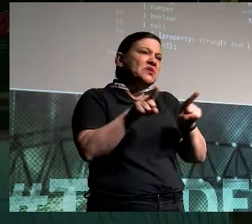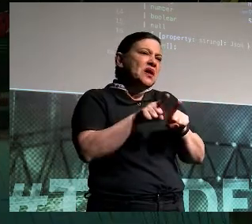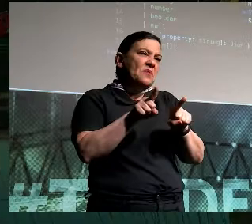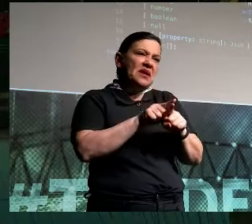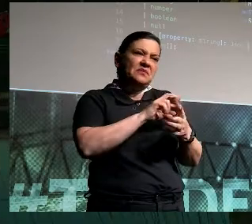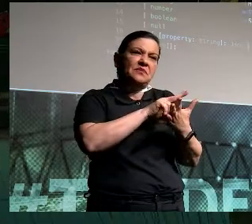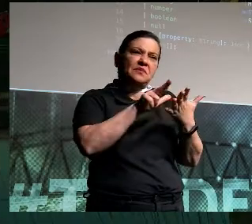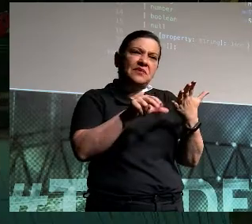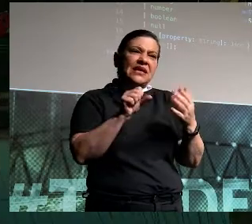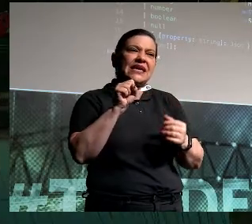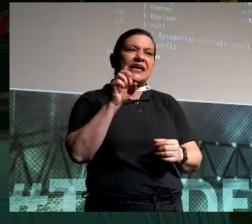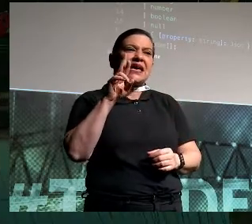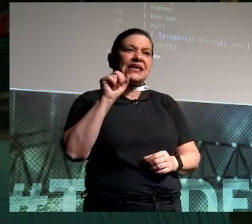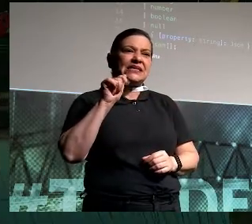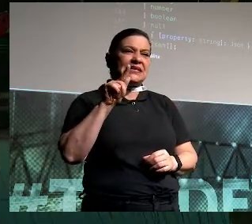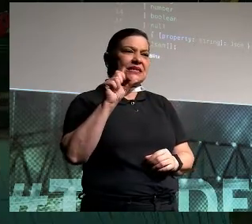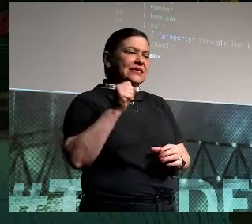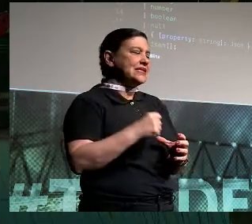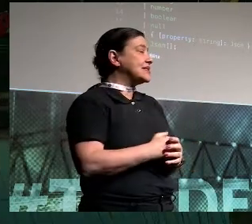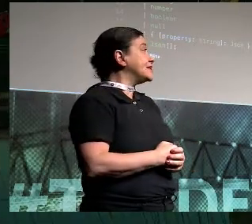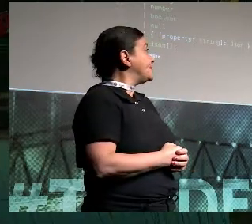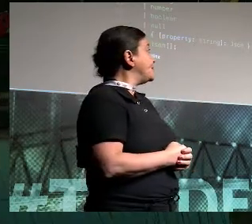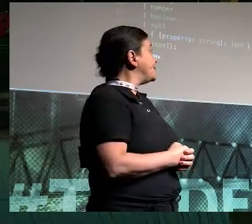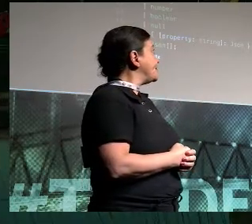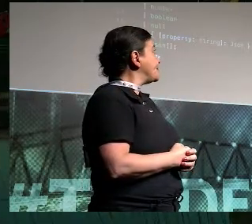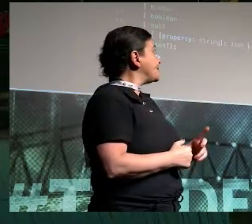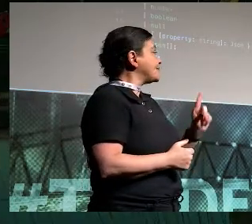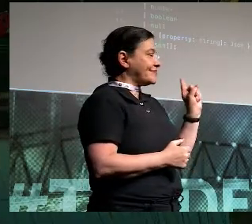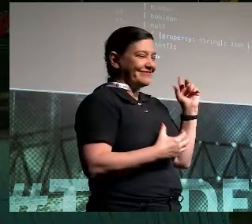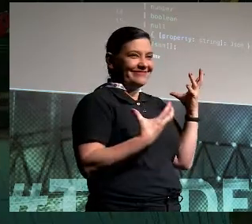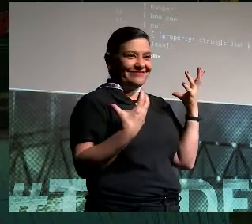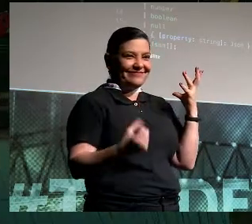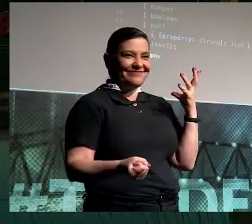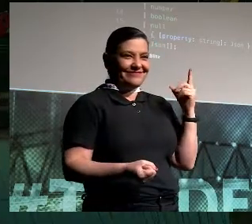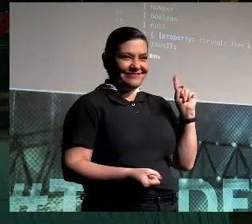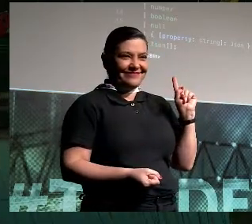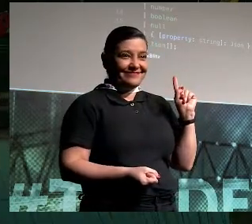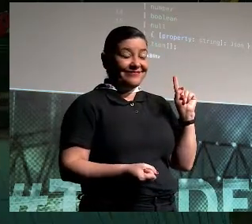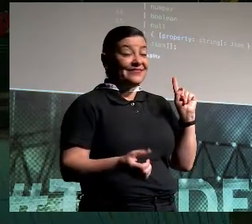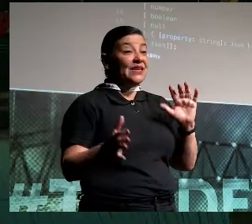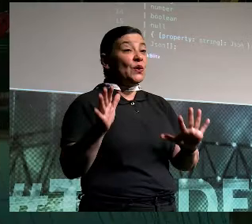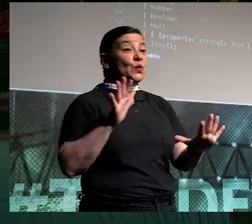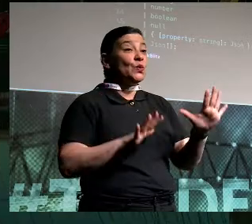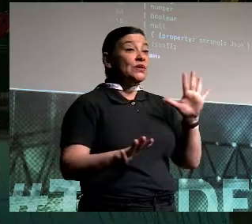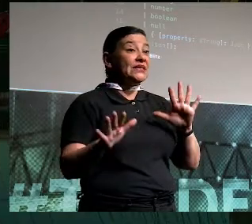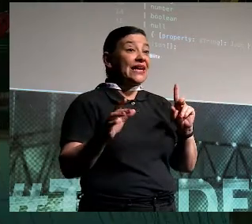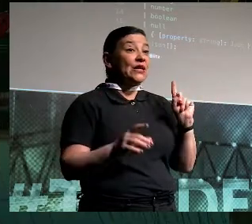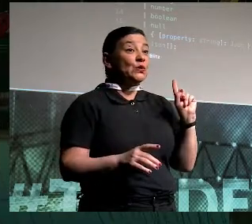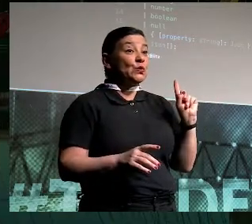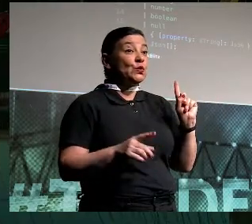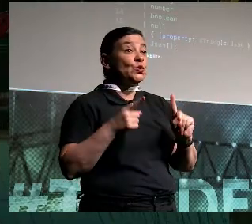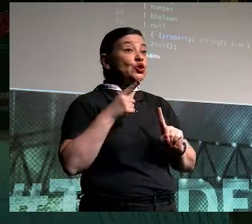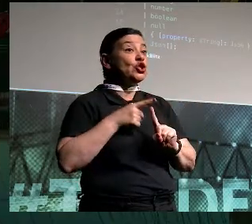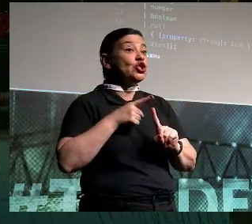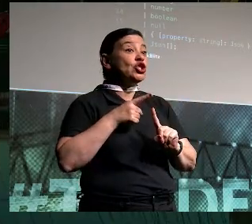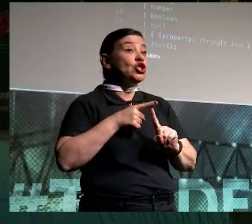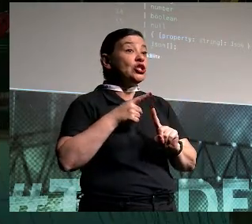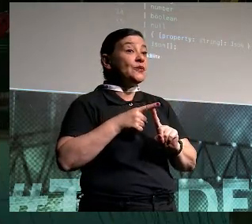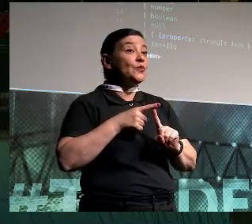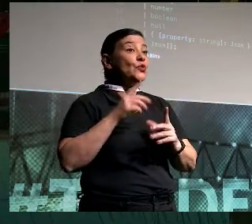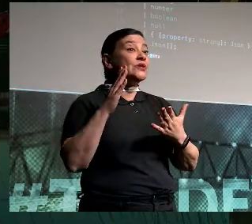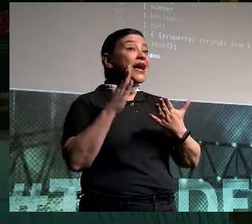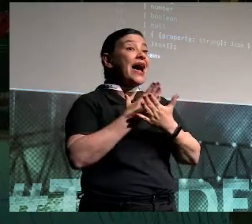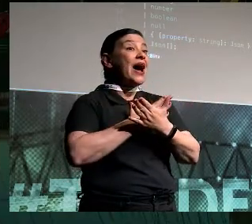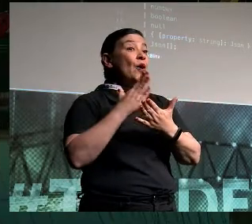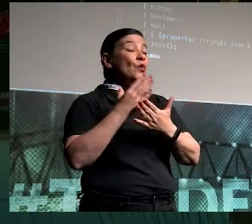strings. E a partir desse momento, ele aceita. Tá? Cuidado com tipos recursivos que às vezes